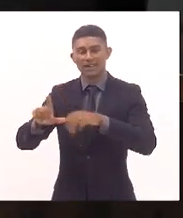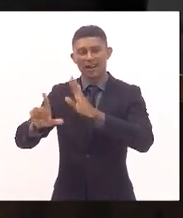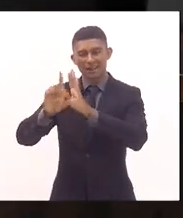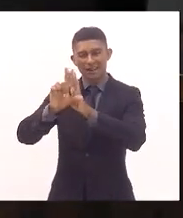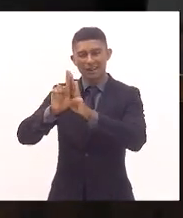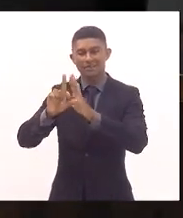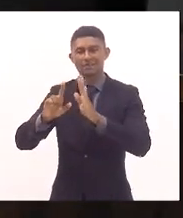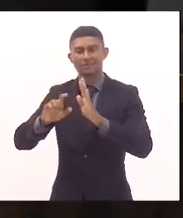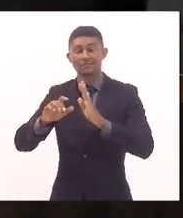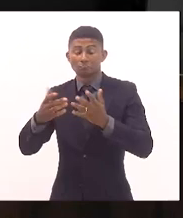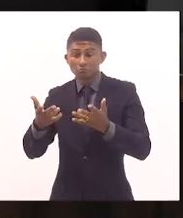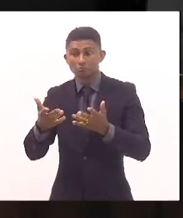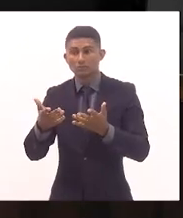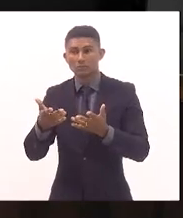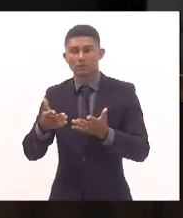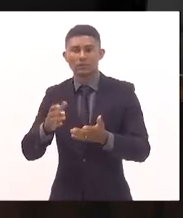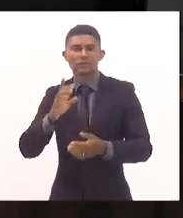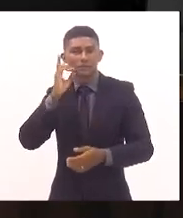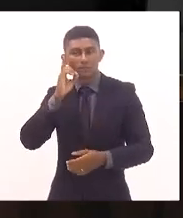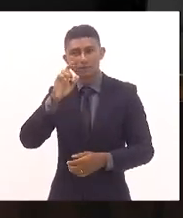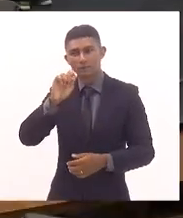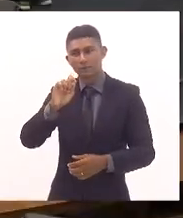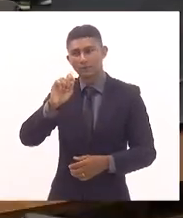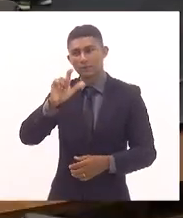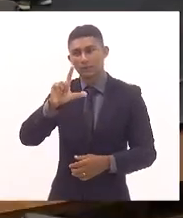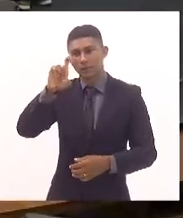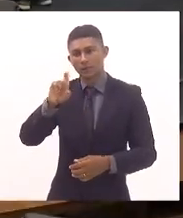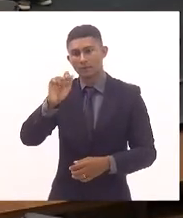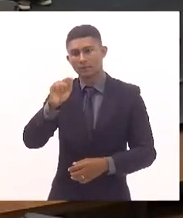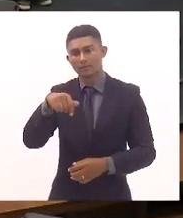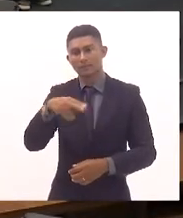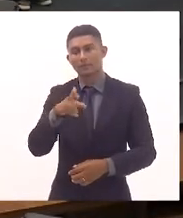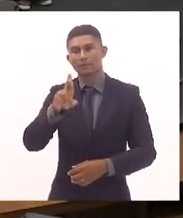deputado Alexandre Freitas.